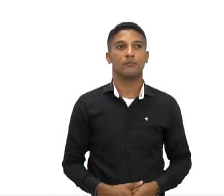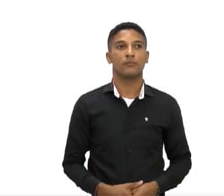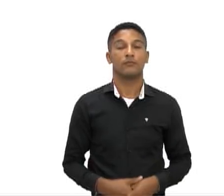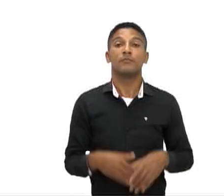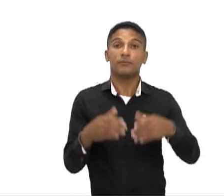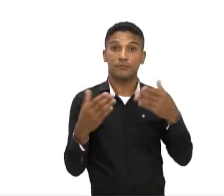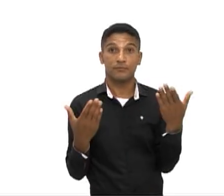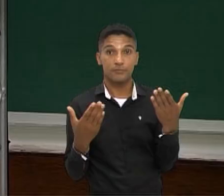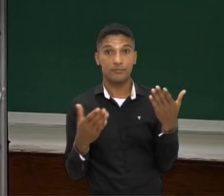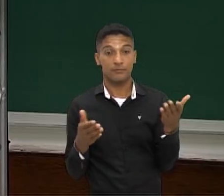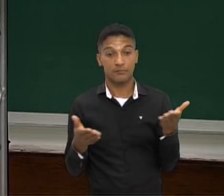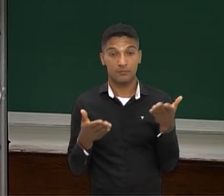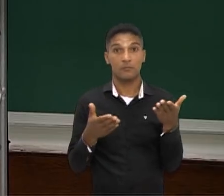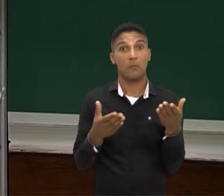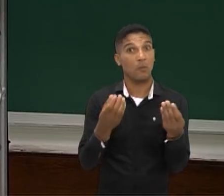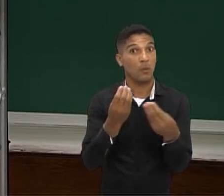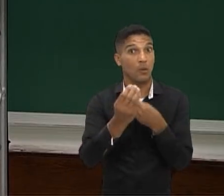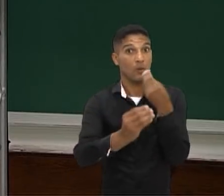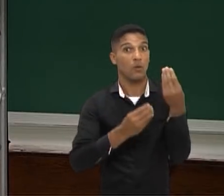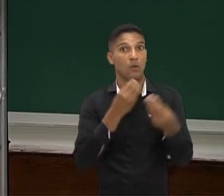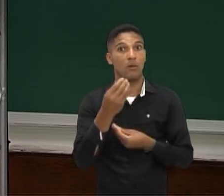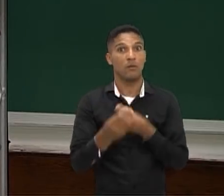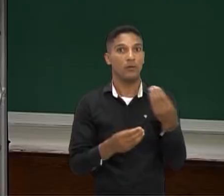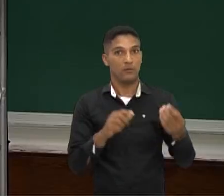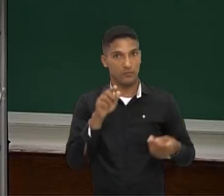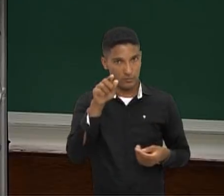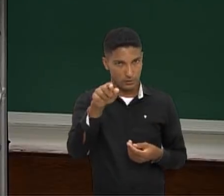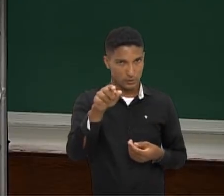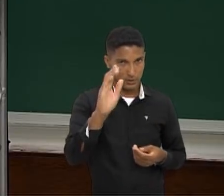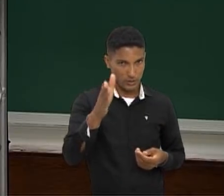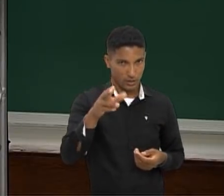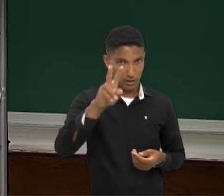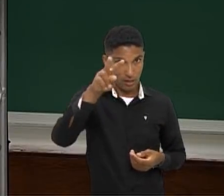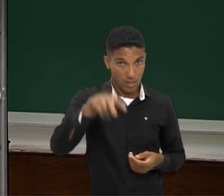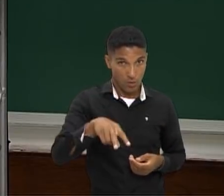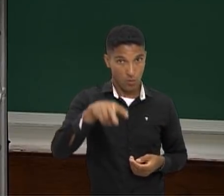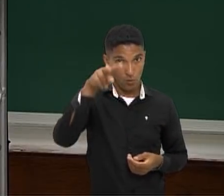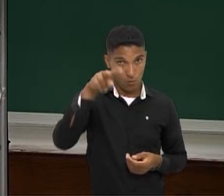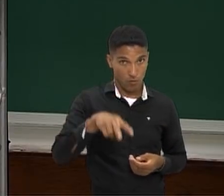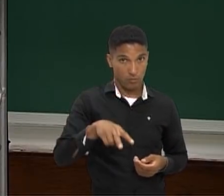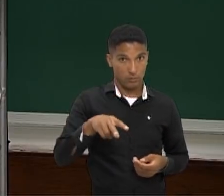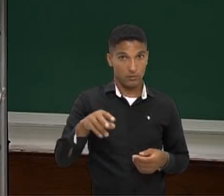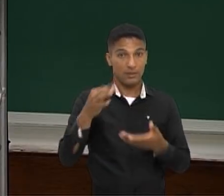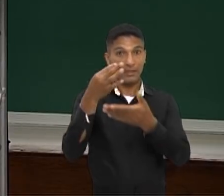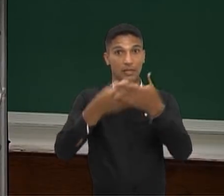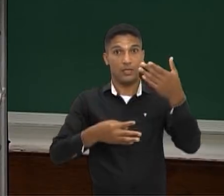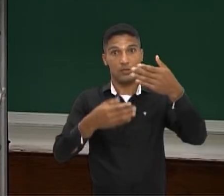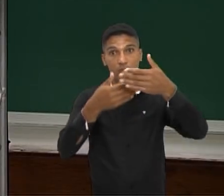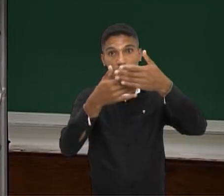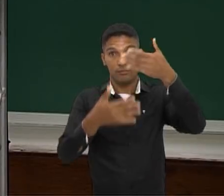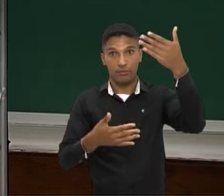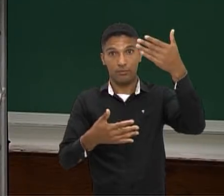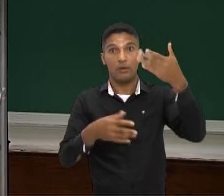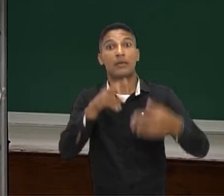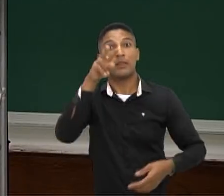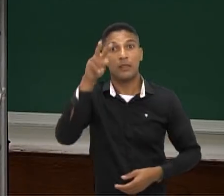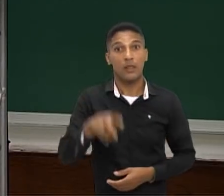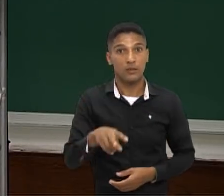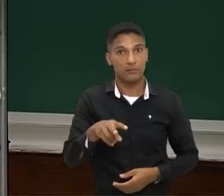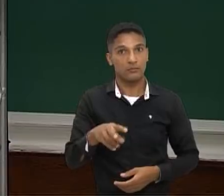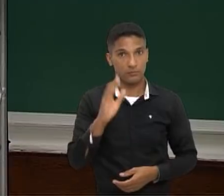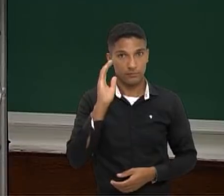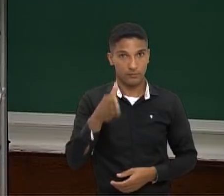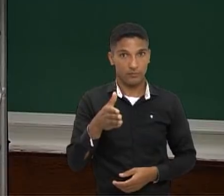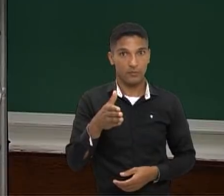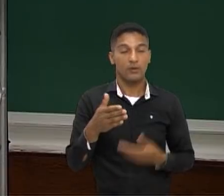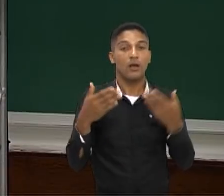E agora, de posse dessa leitura que a gente acabou de fazer, dessas informações, eu vou pedir para vocês assinalar a alternativa que corresponde